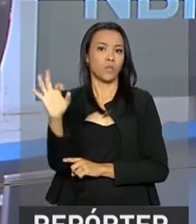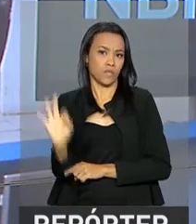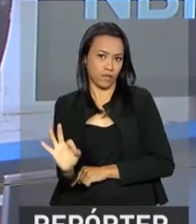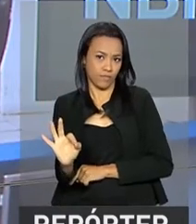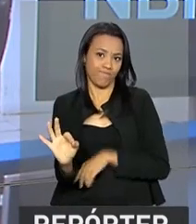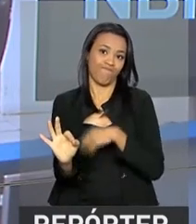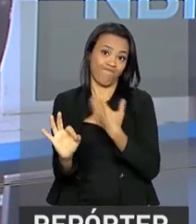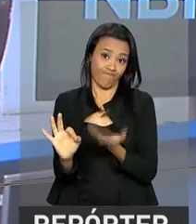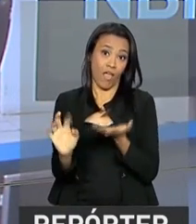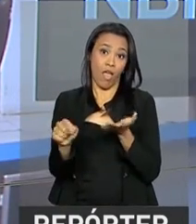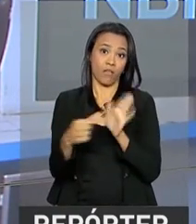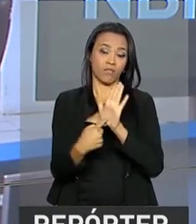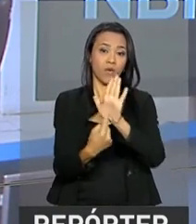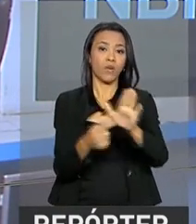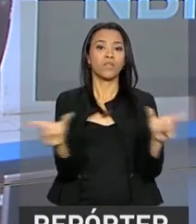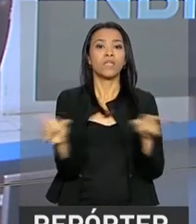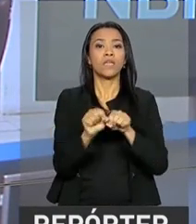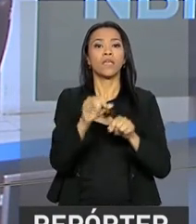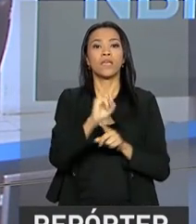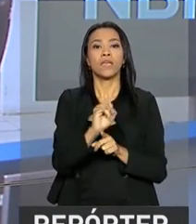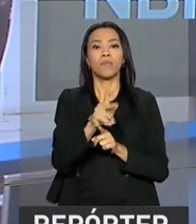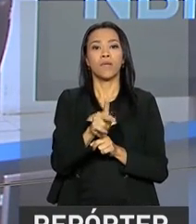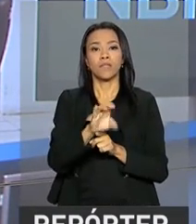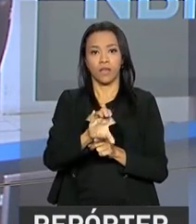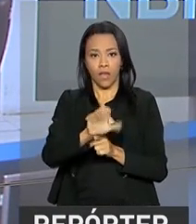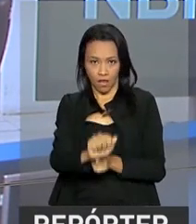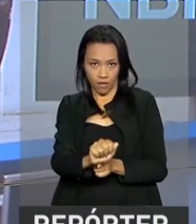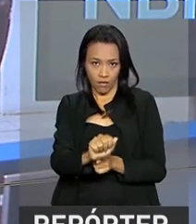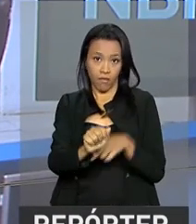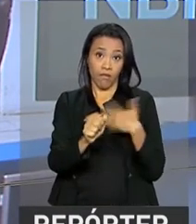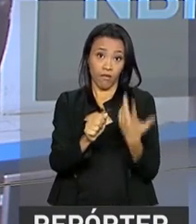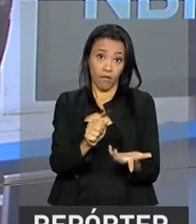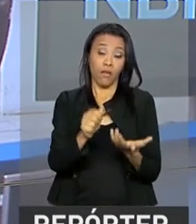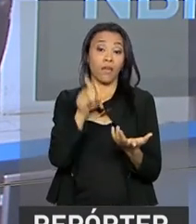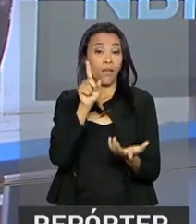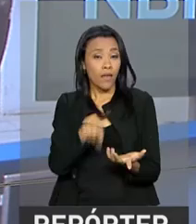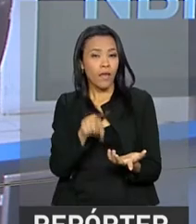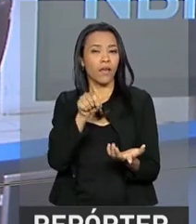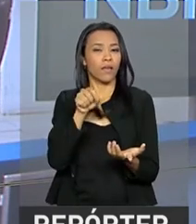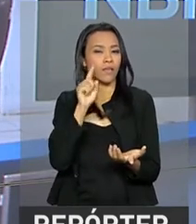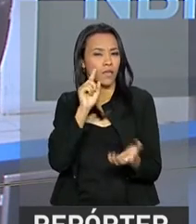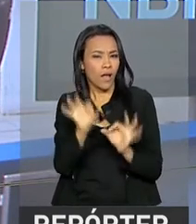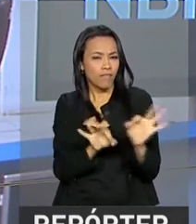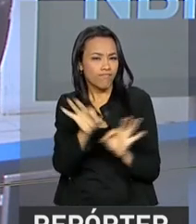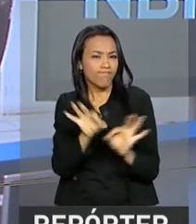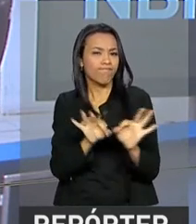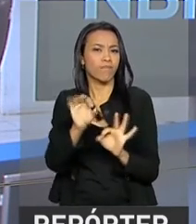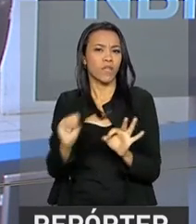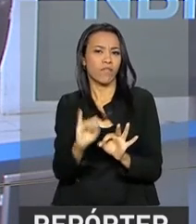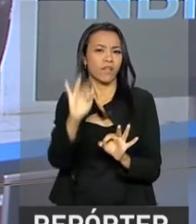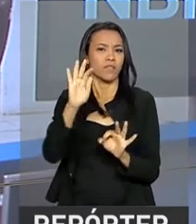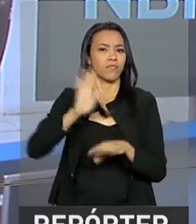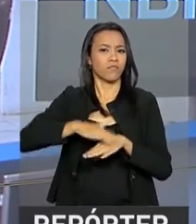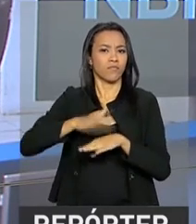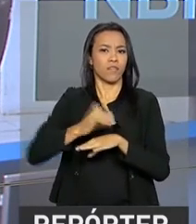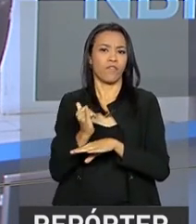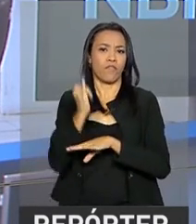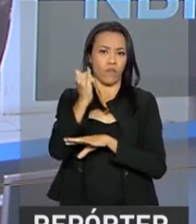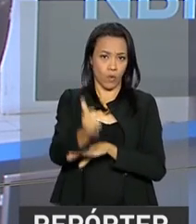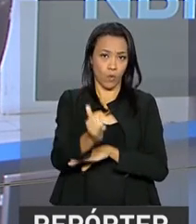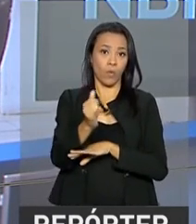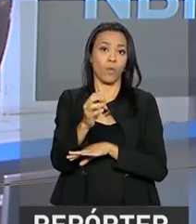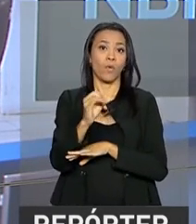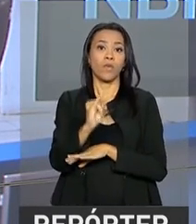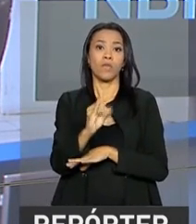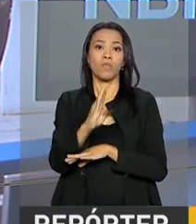0,31%. É o que mostra o IPCA 15, a prévia da inflação oficial do governo. Segundo o IBGE, é a prévia